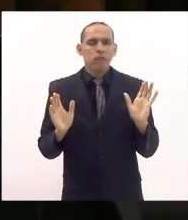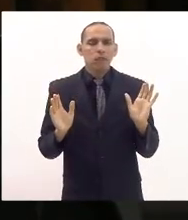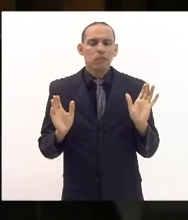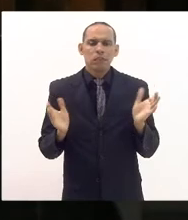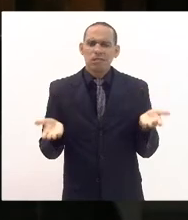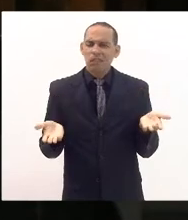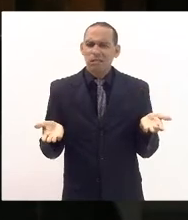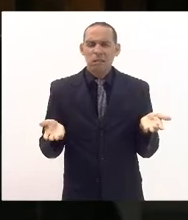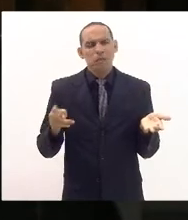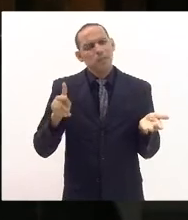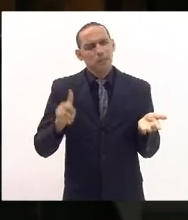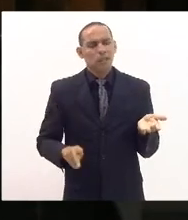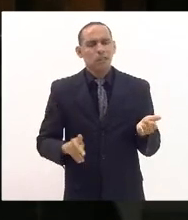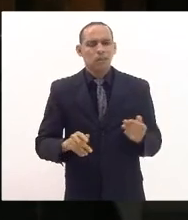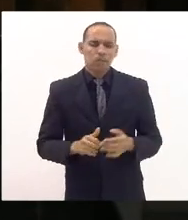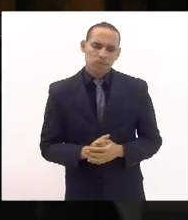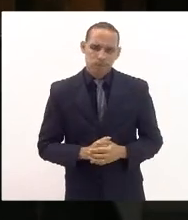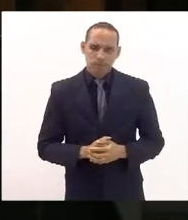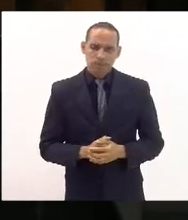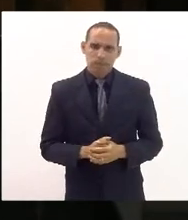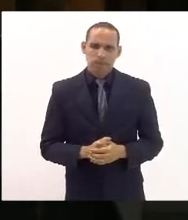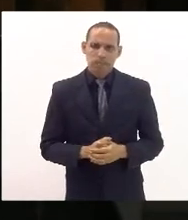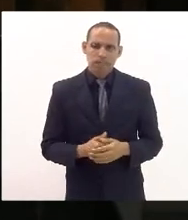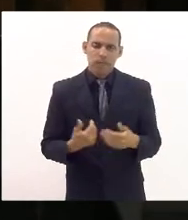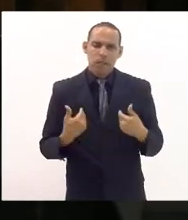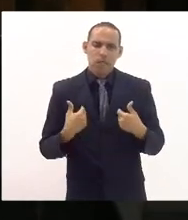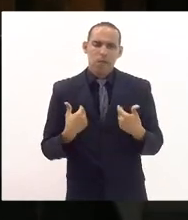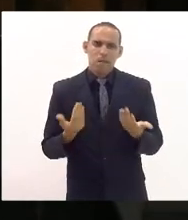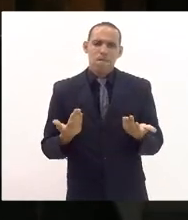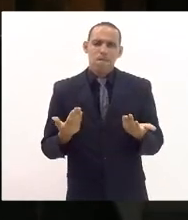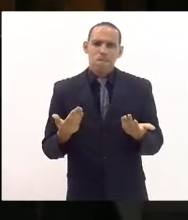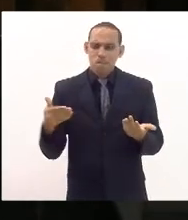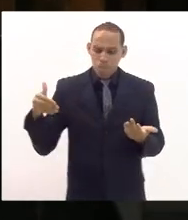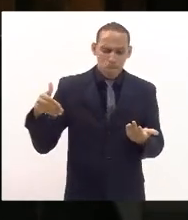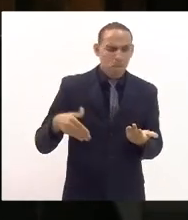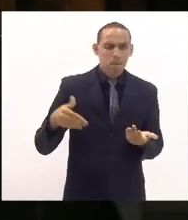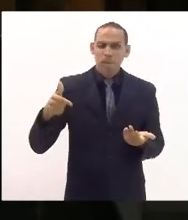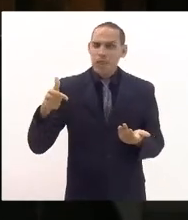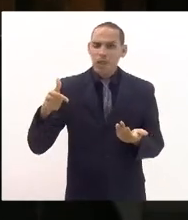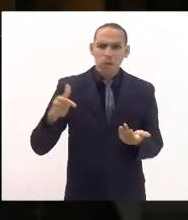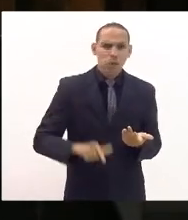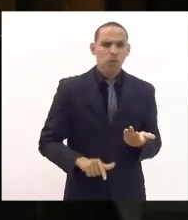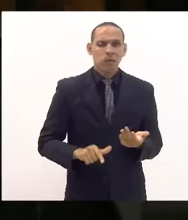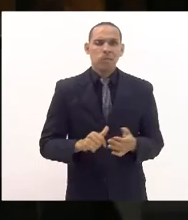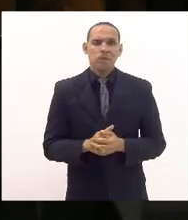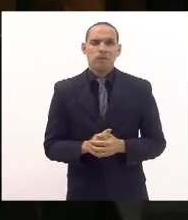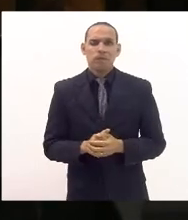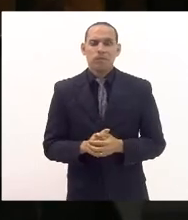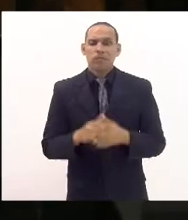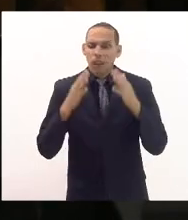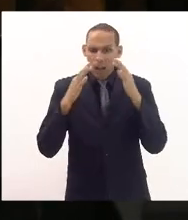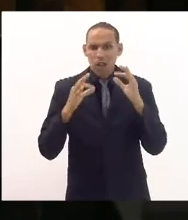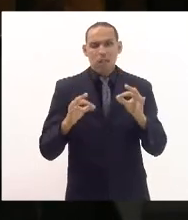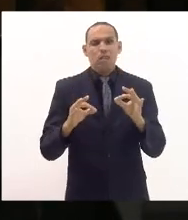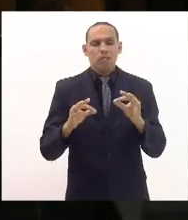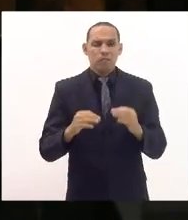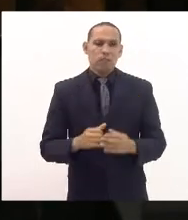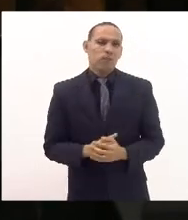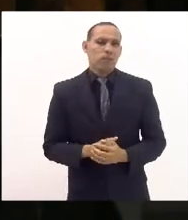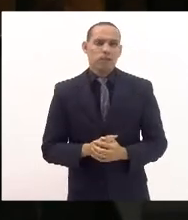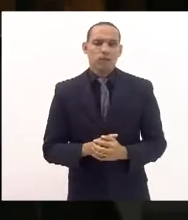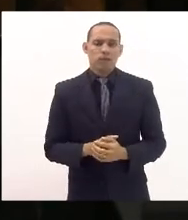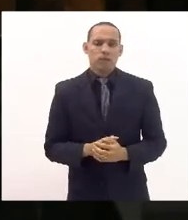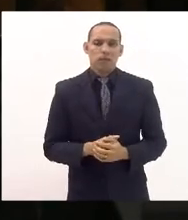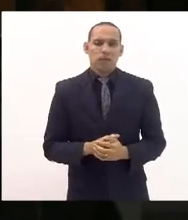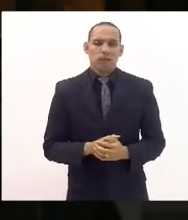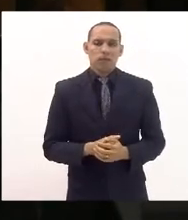bom então senhora Presidente eu quis ir mais uma vez chamar atenção